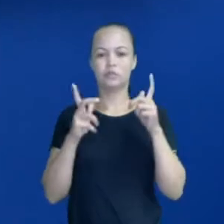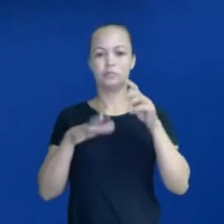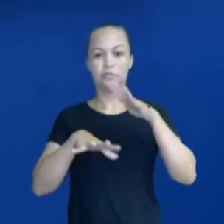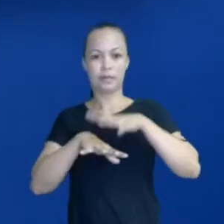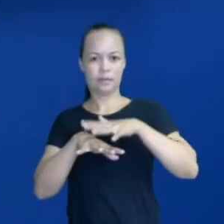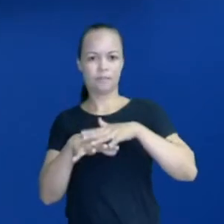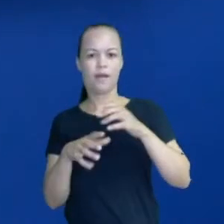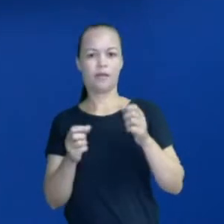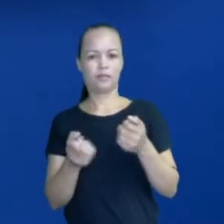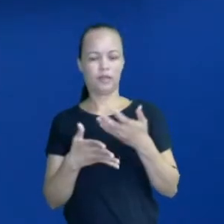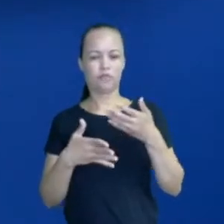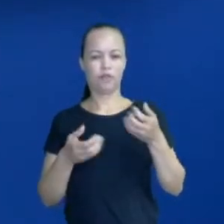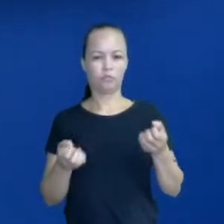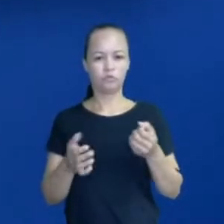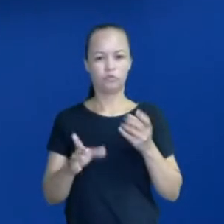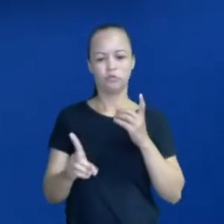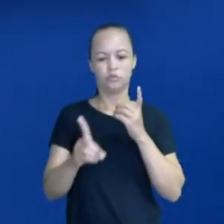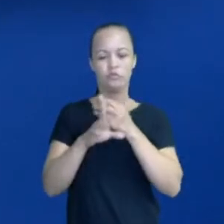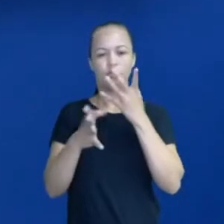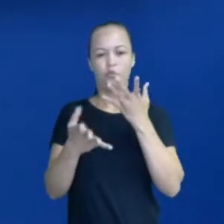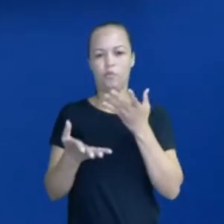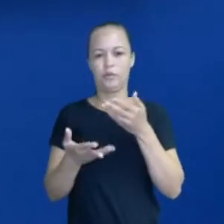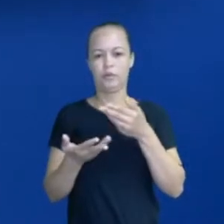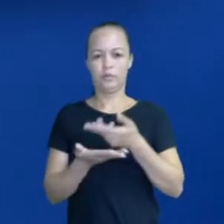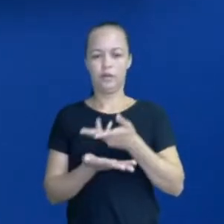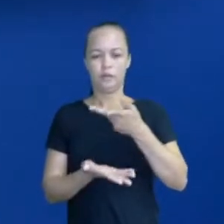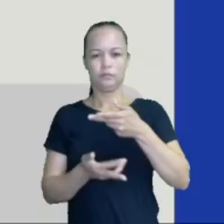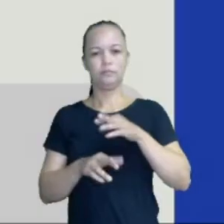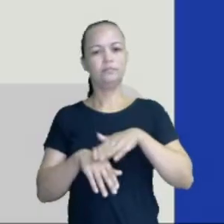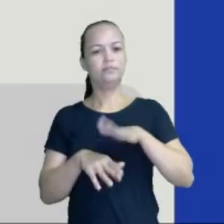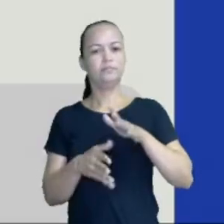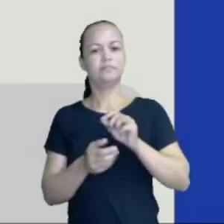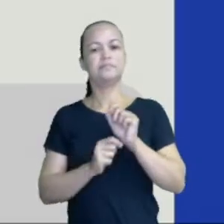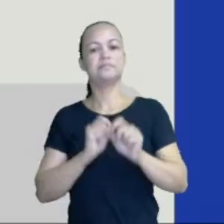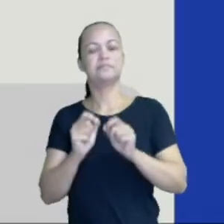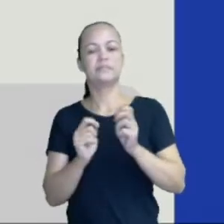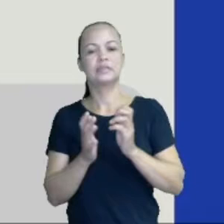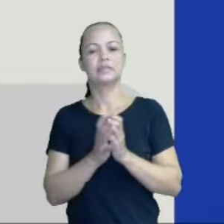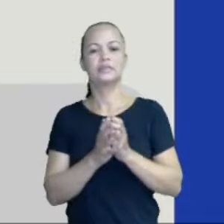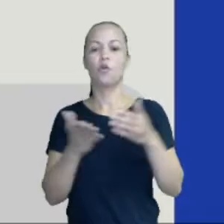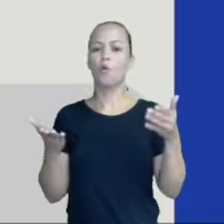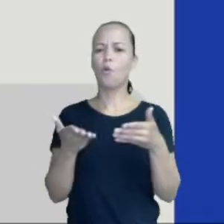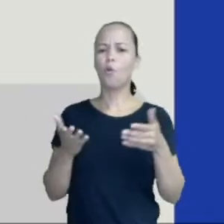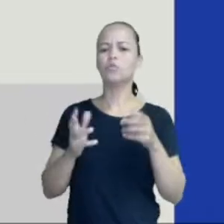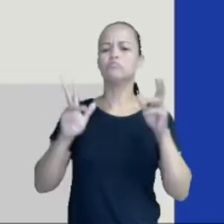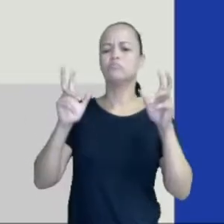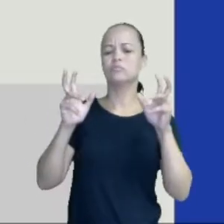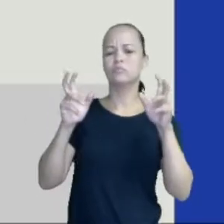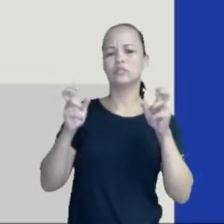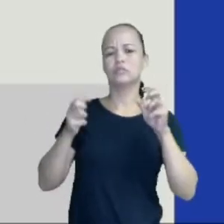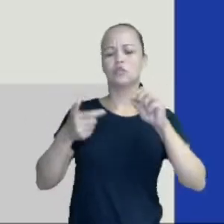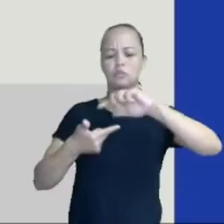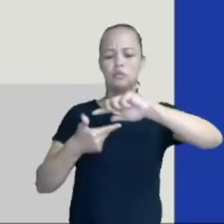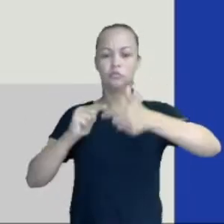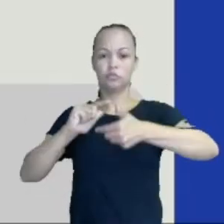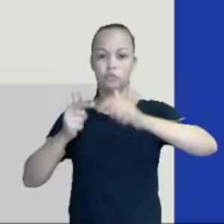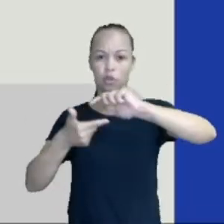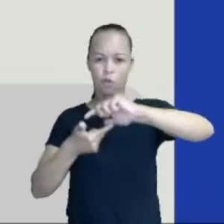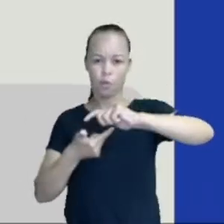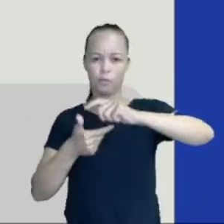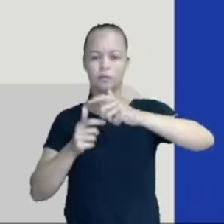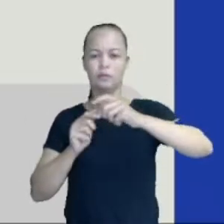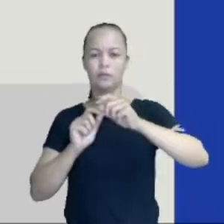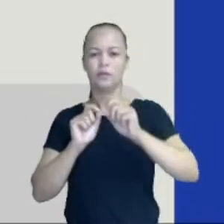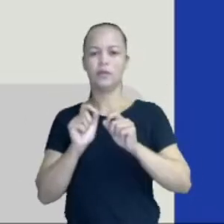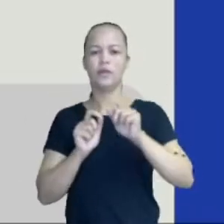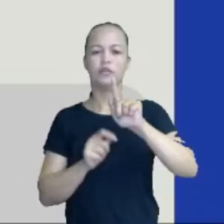matemática, beleza? Então, preste atenção no que a gente vai trabalhar hoje. Hoje eu trago o eixo estruturante geometria, como eu falei, né, que